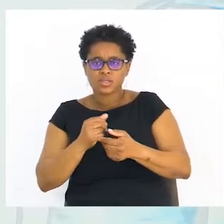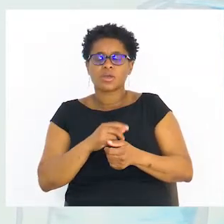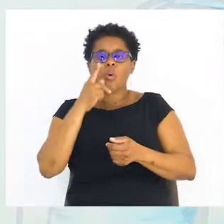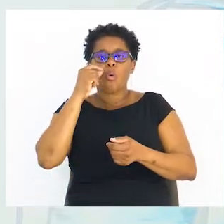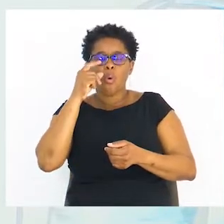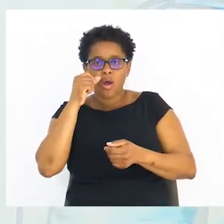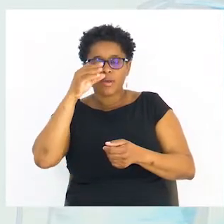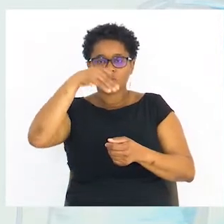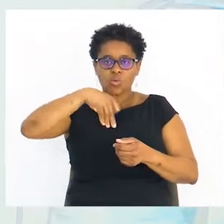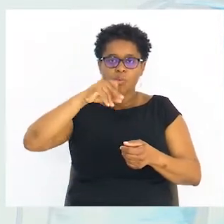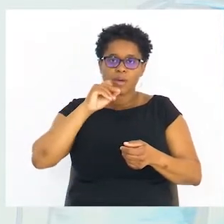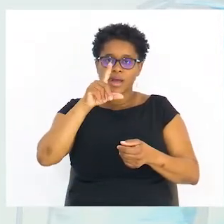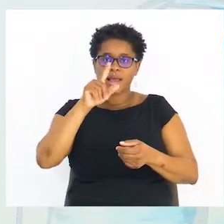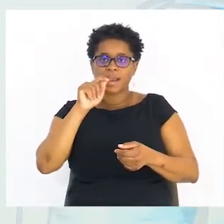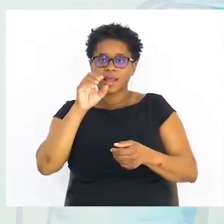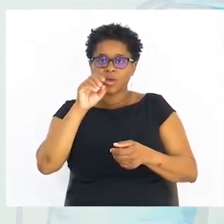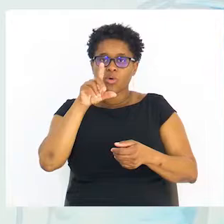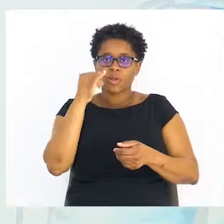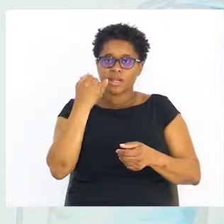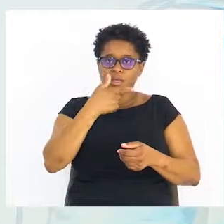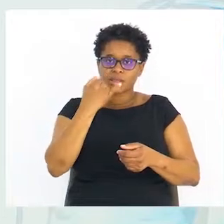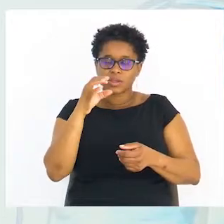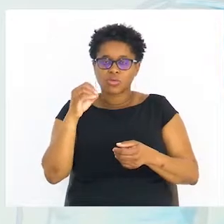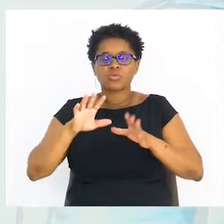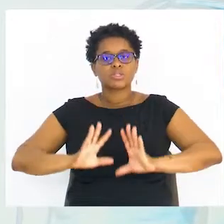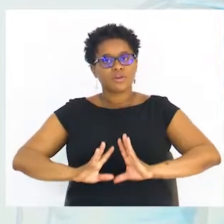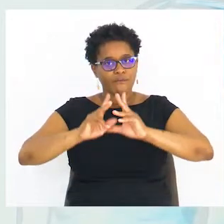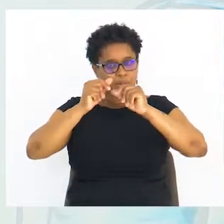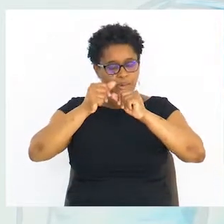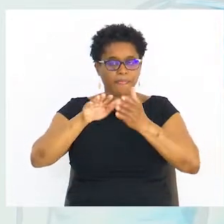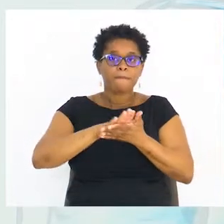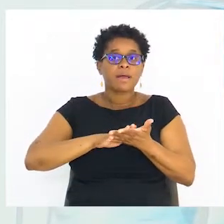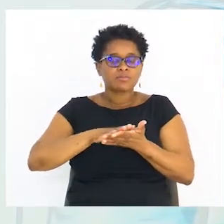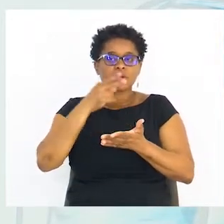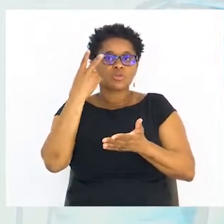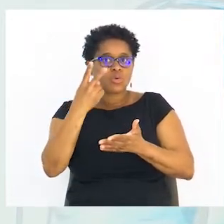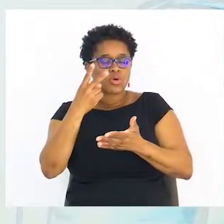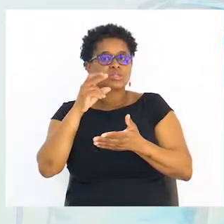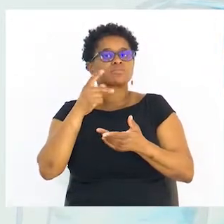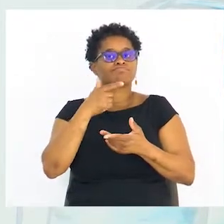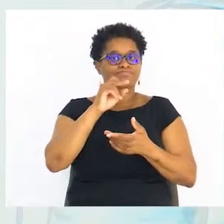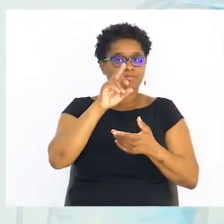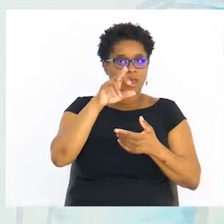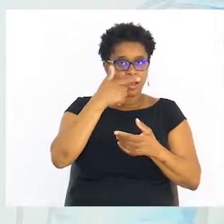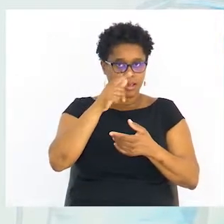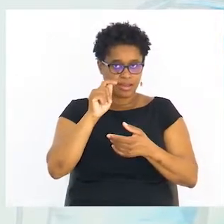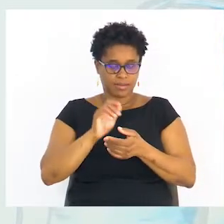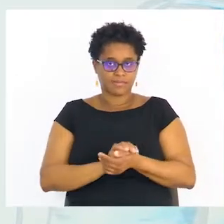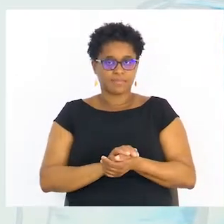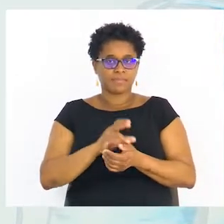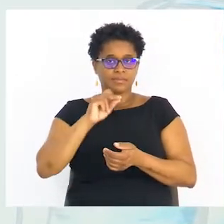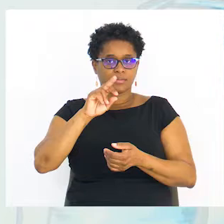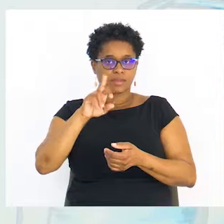artes que o homem do Paleolítico desenvolveu? Basicamente, dois tipos de arte. A